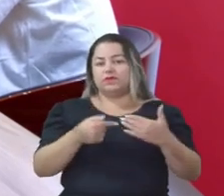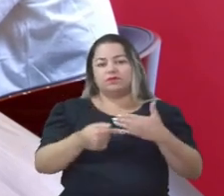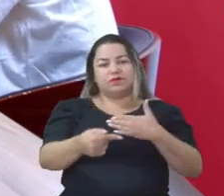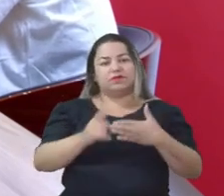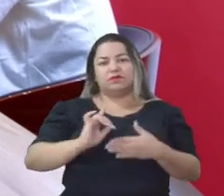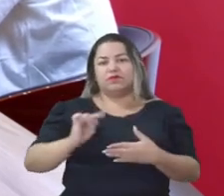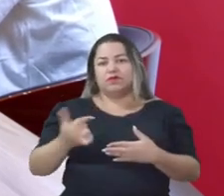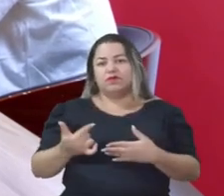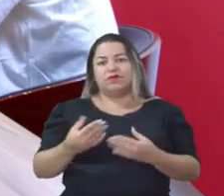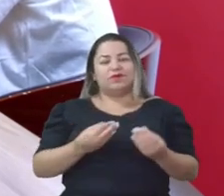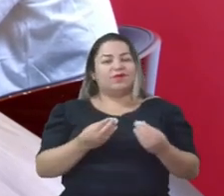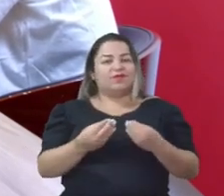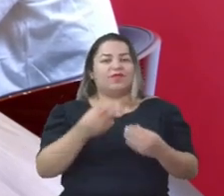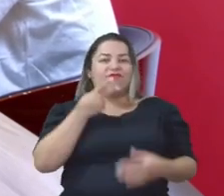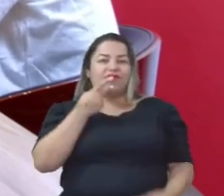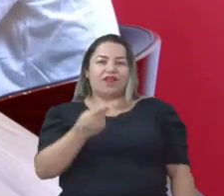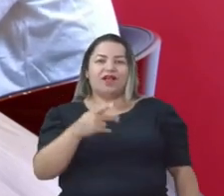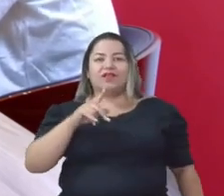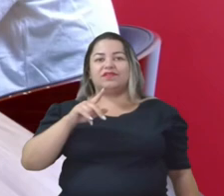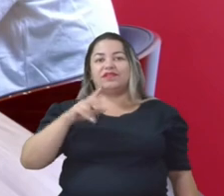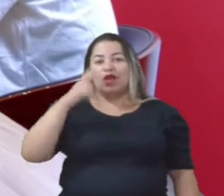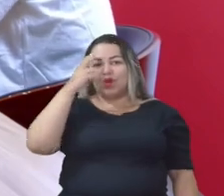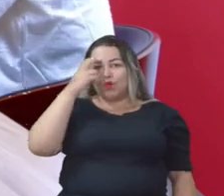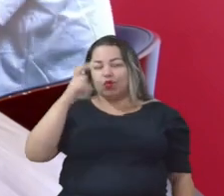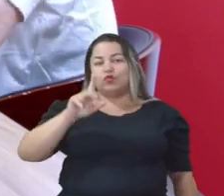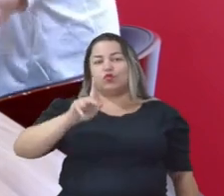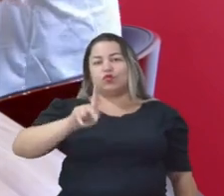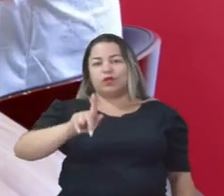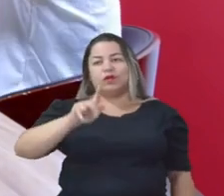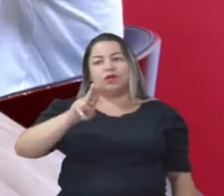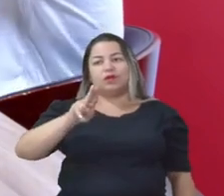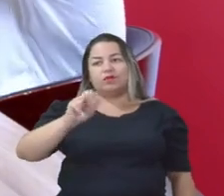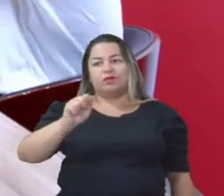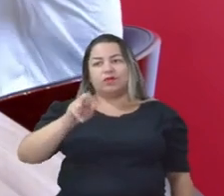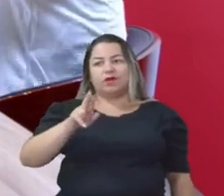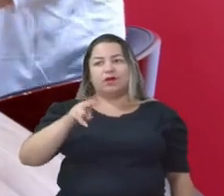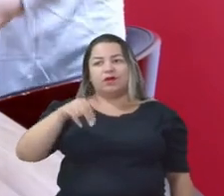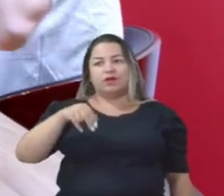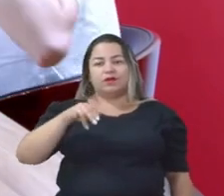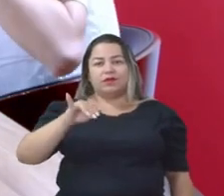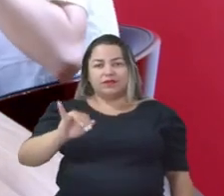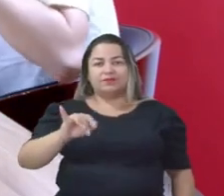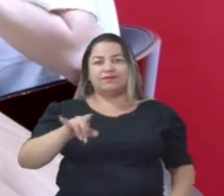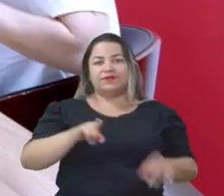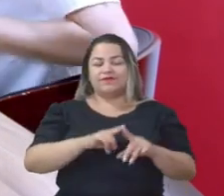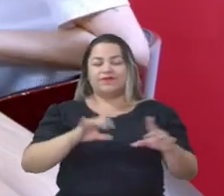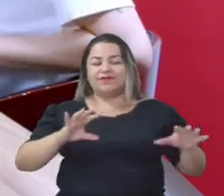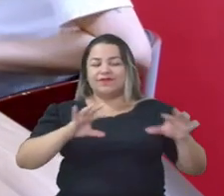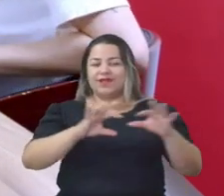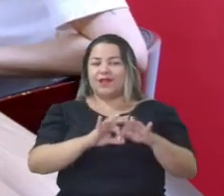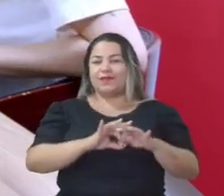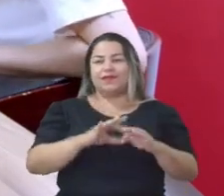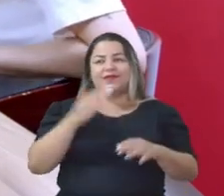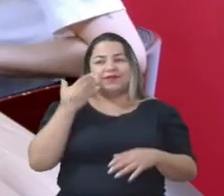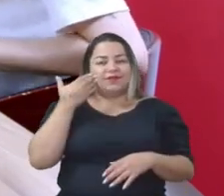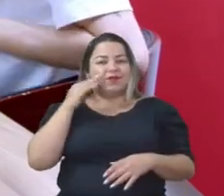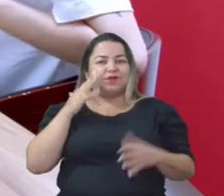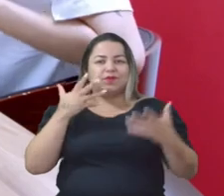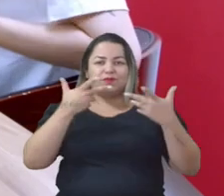não tem muito como eu dizer sobre a cultura Guarani também. Entendi. Não, eu tava ligando os pontos aqui. Exato. Que bacana,